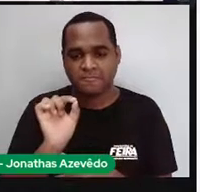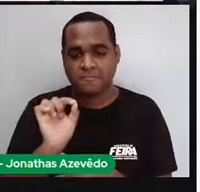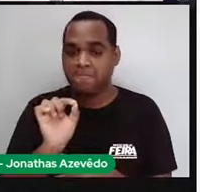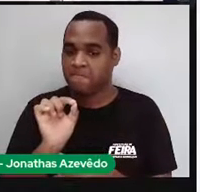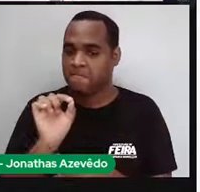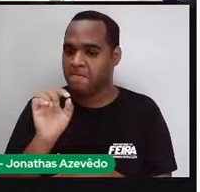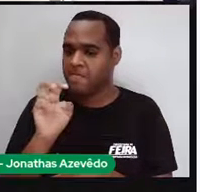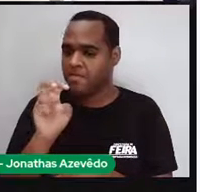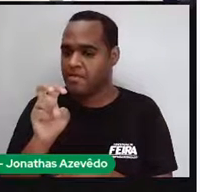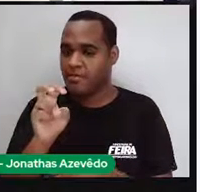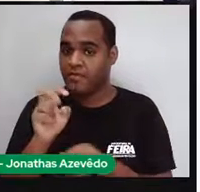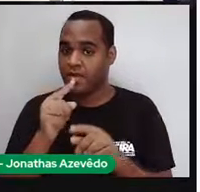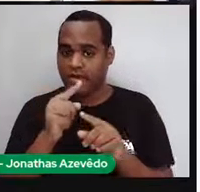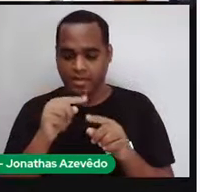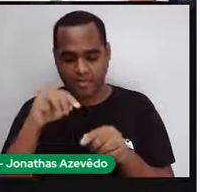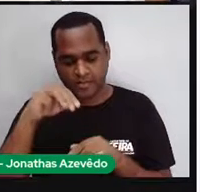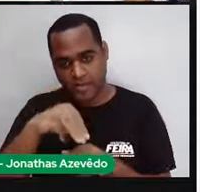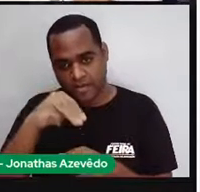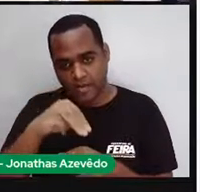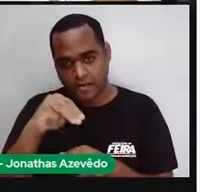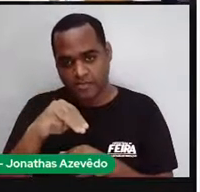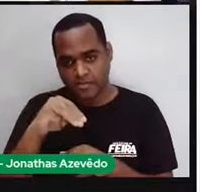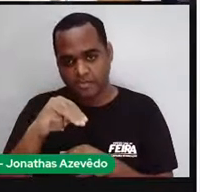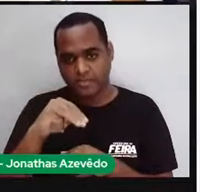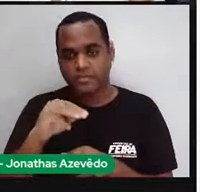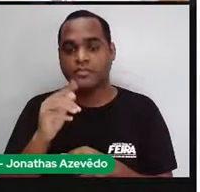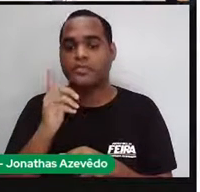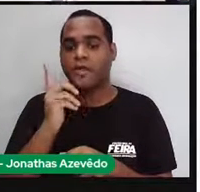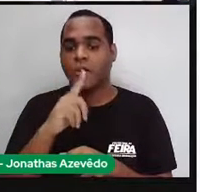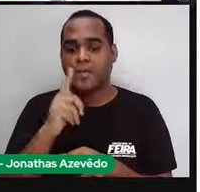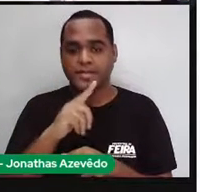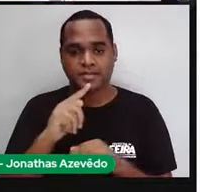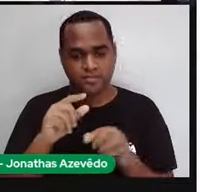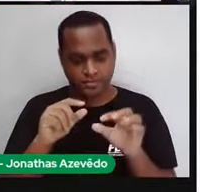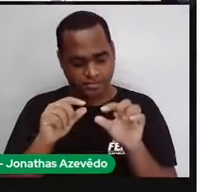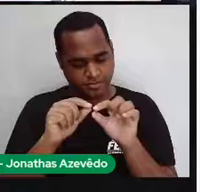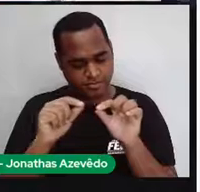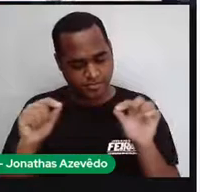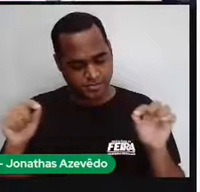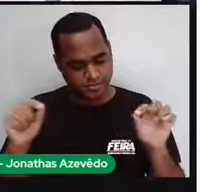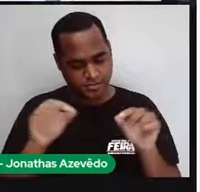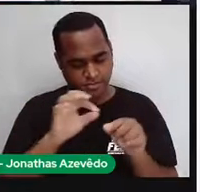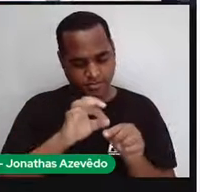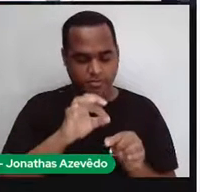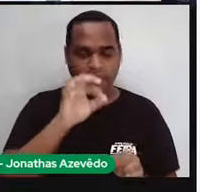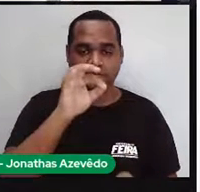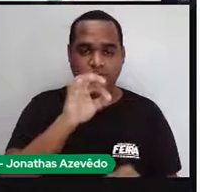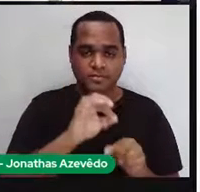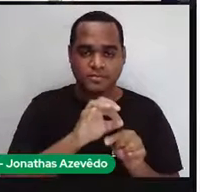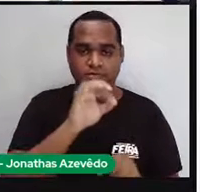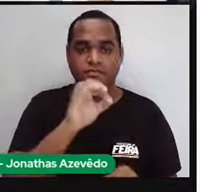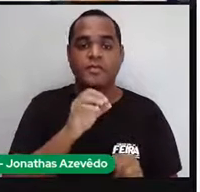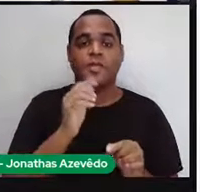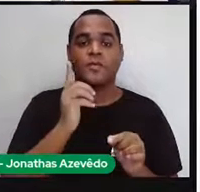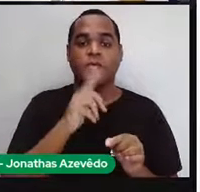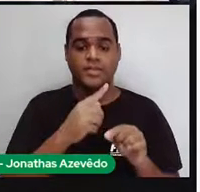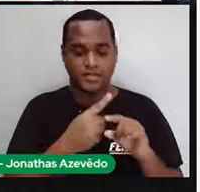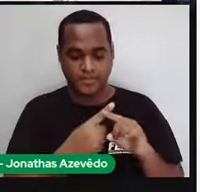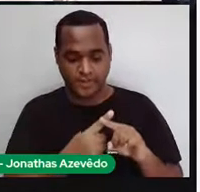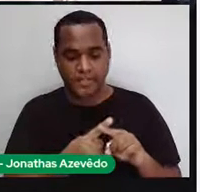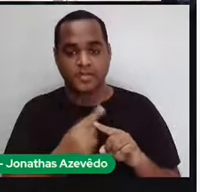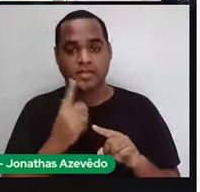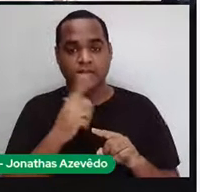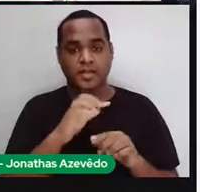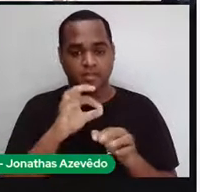e são cinco metros o que vai dar no comprimento vezes cinco metros que vai